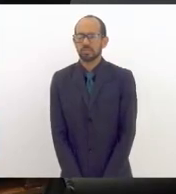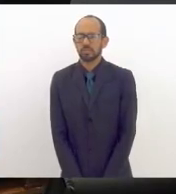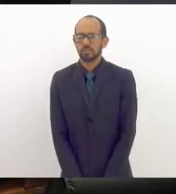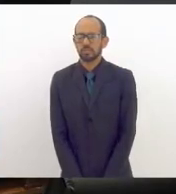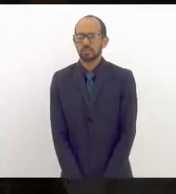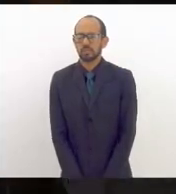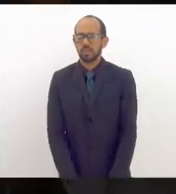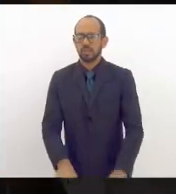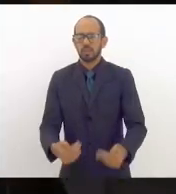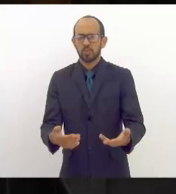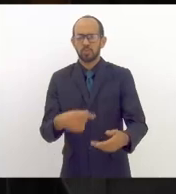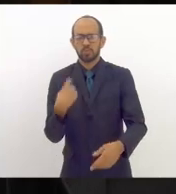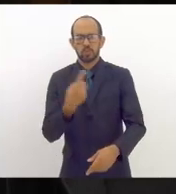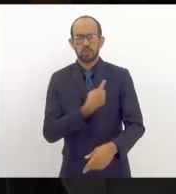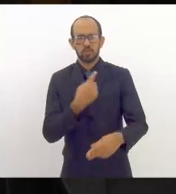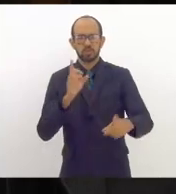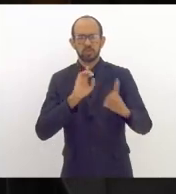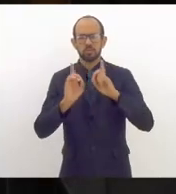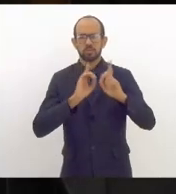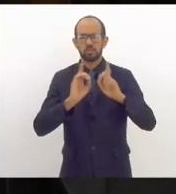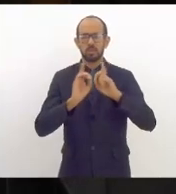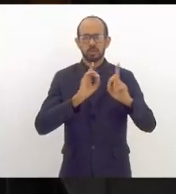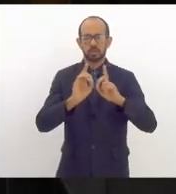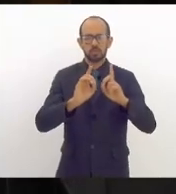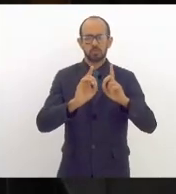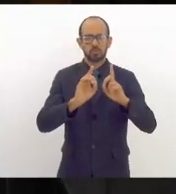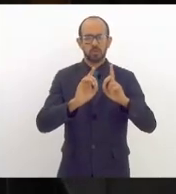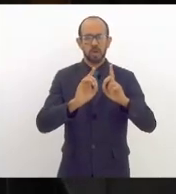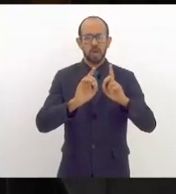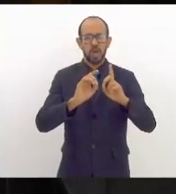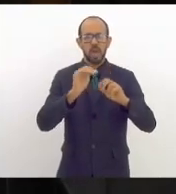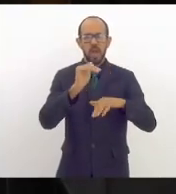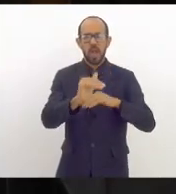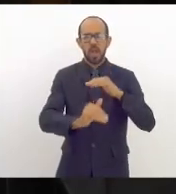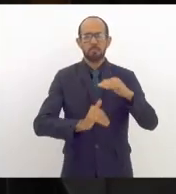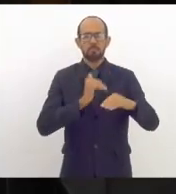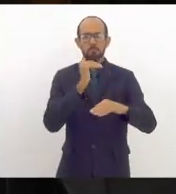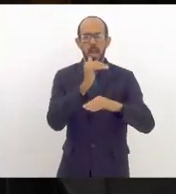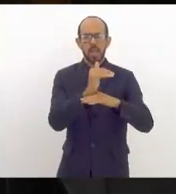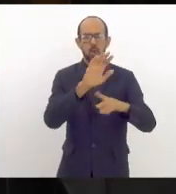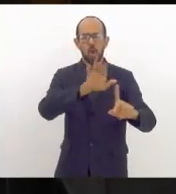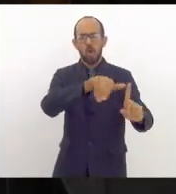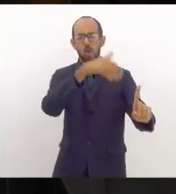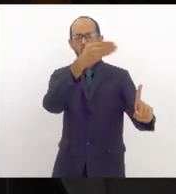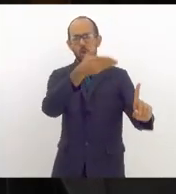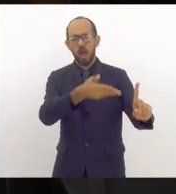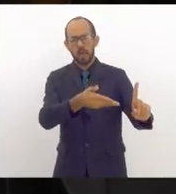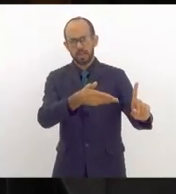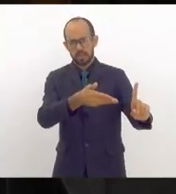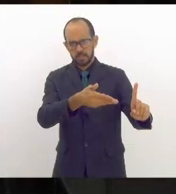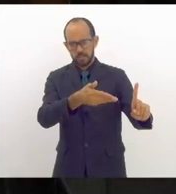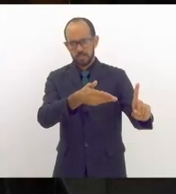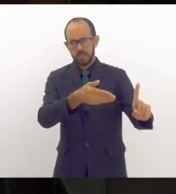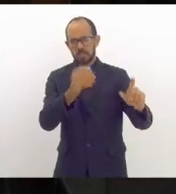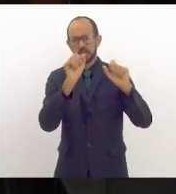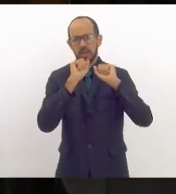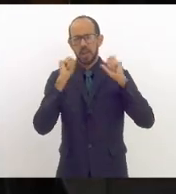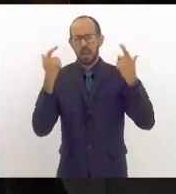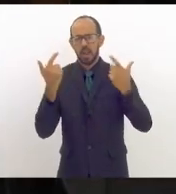a gente está debatendo a maior honraria da Assembleia Legislativa do Estado do Rio de Janeiro